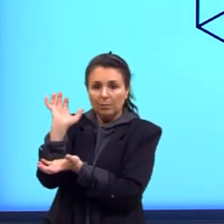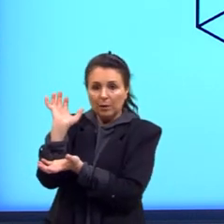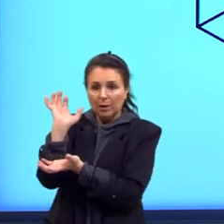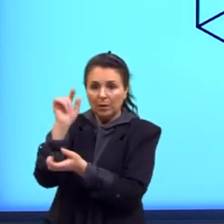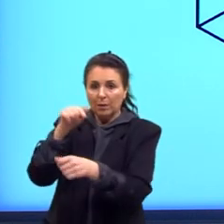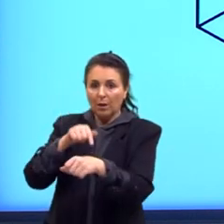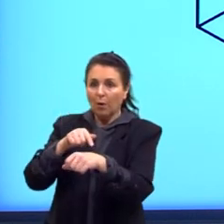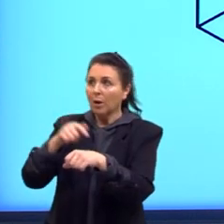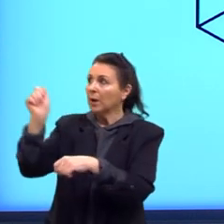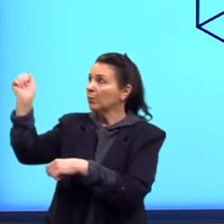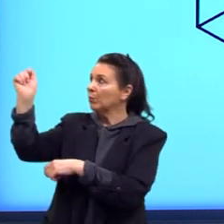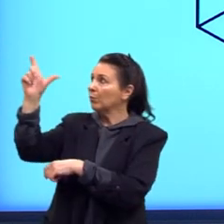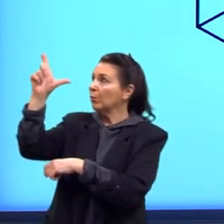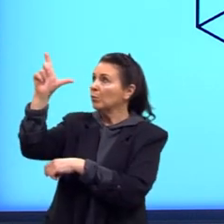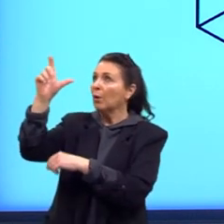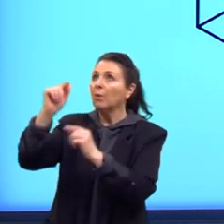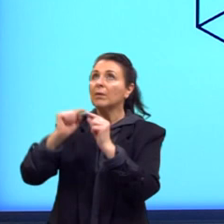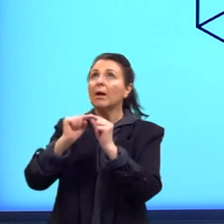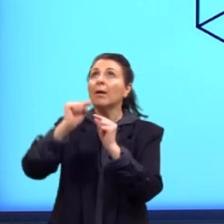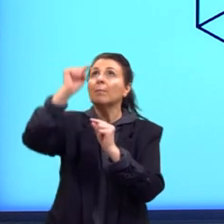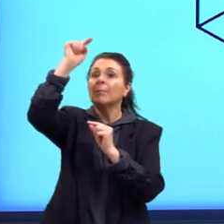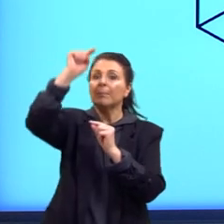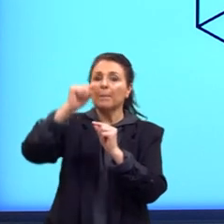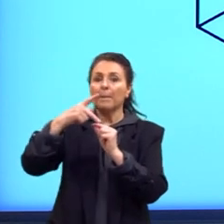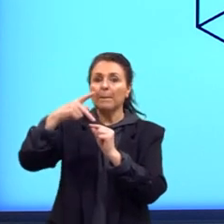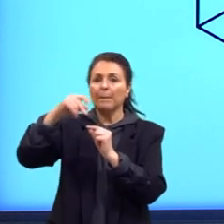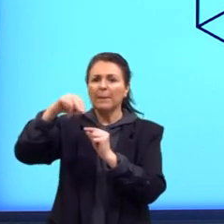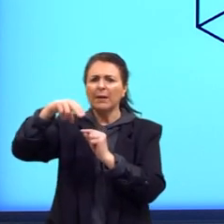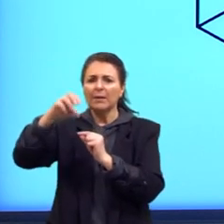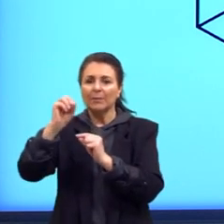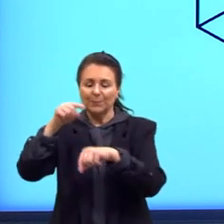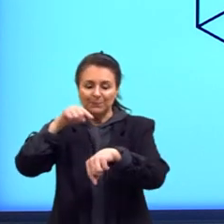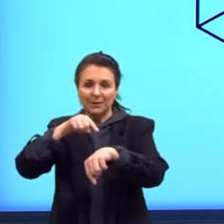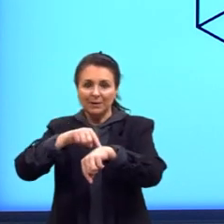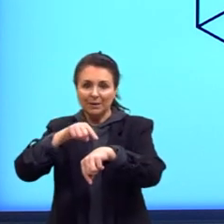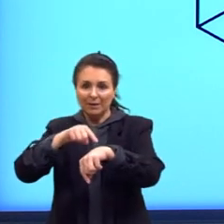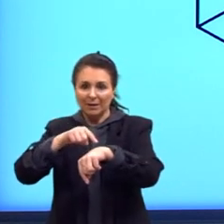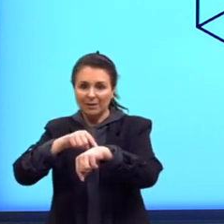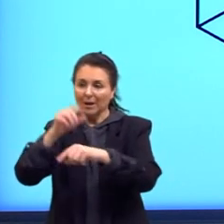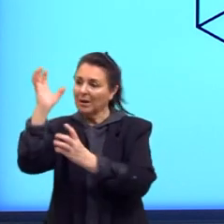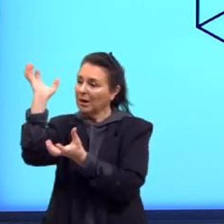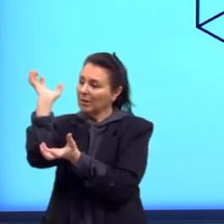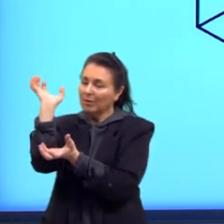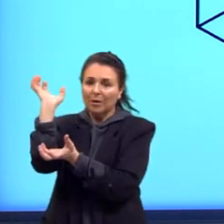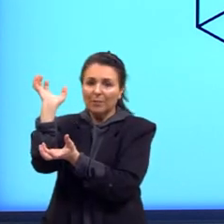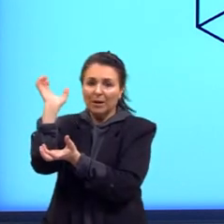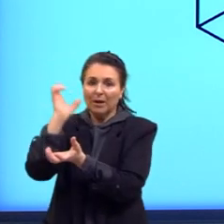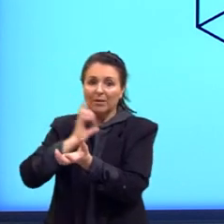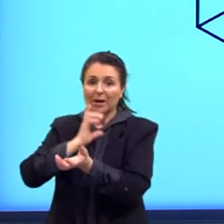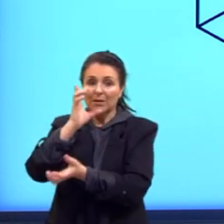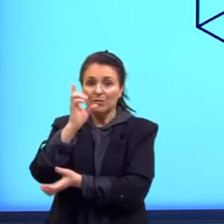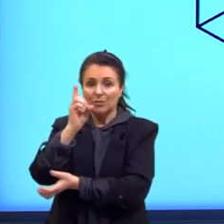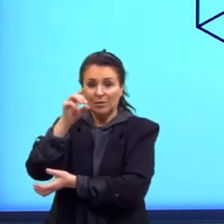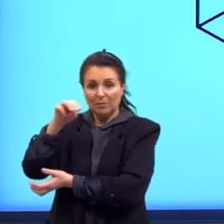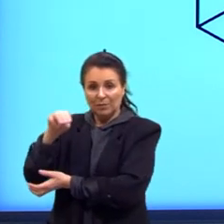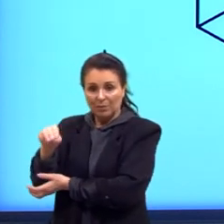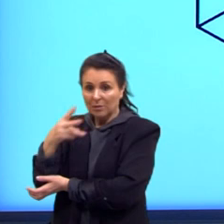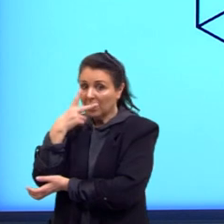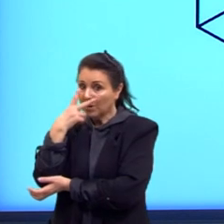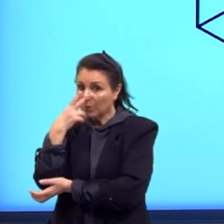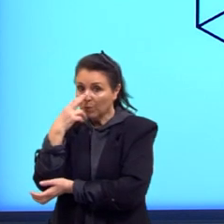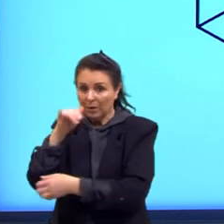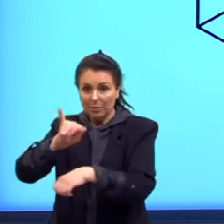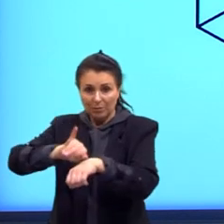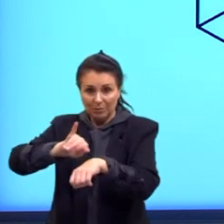no horário que o sol está mais alto no dia nesse horário a sombra possui dimensões iguais às dimensões do